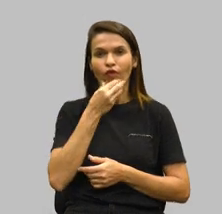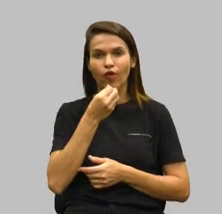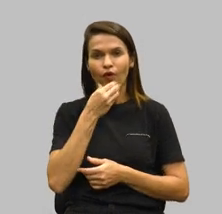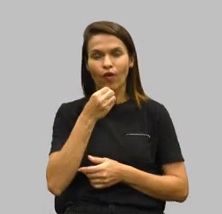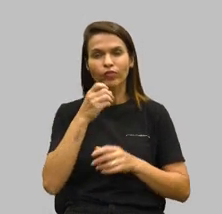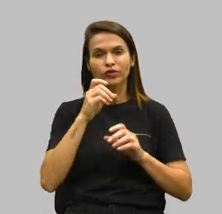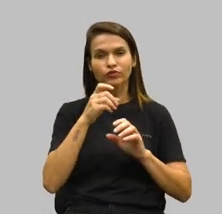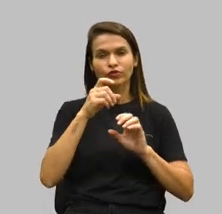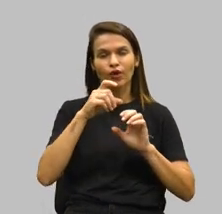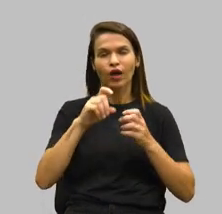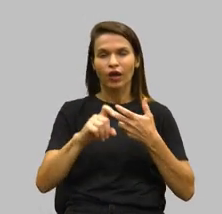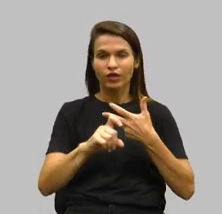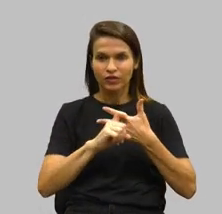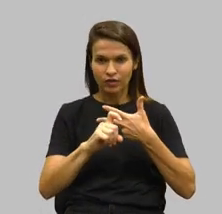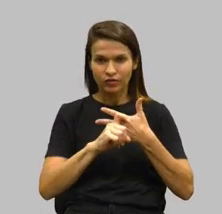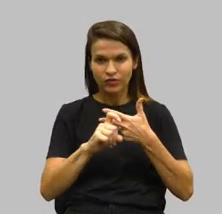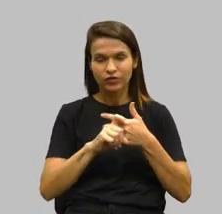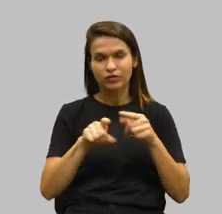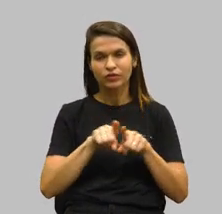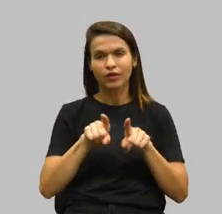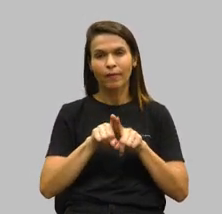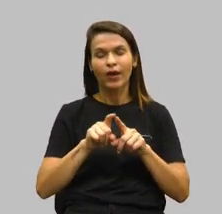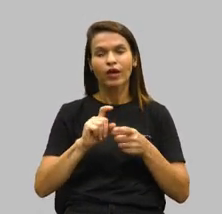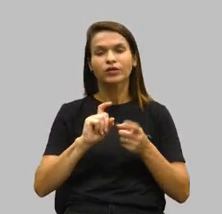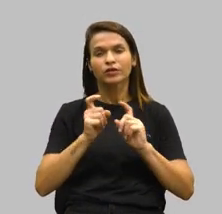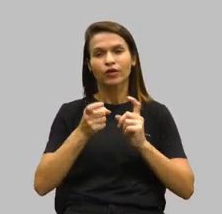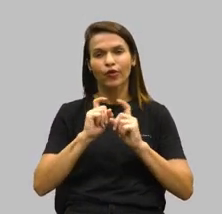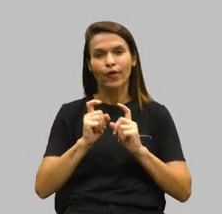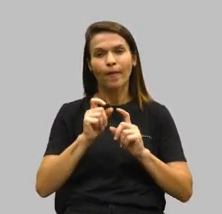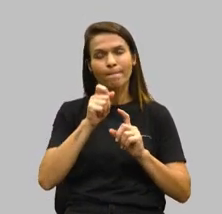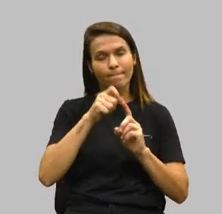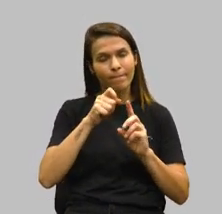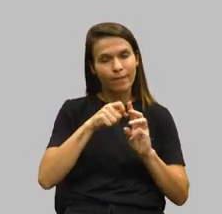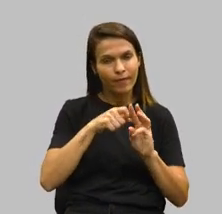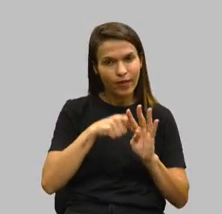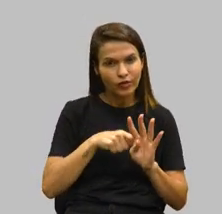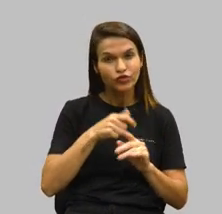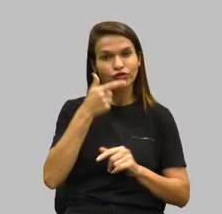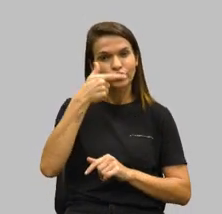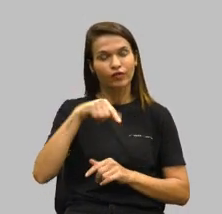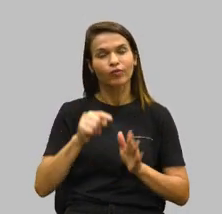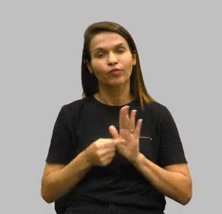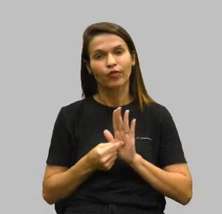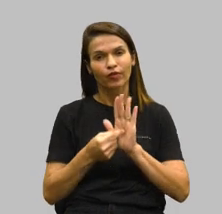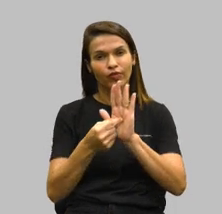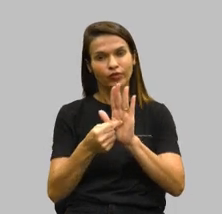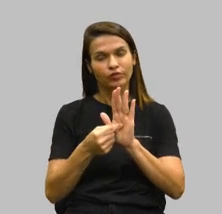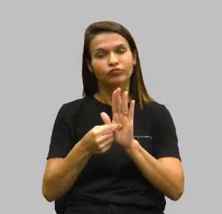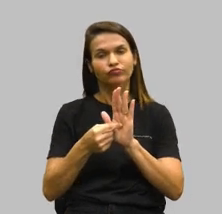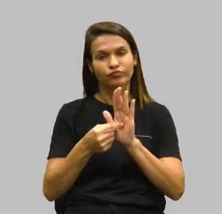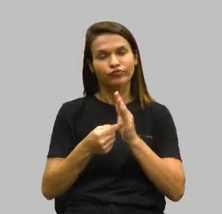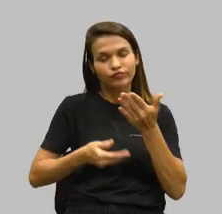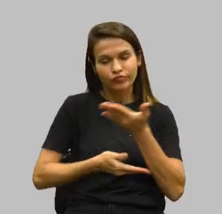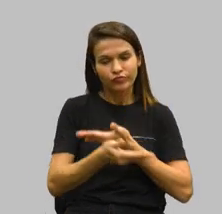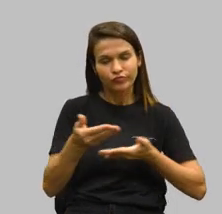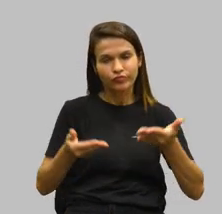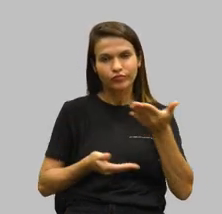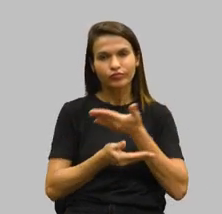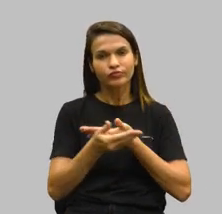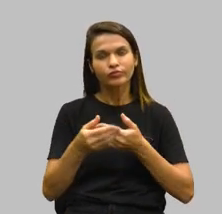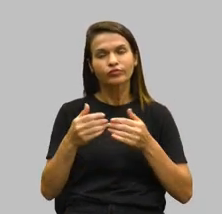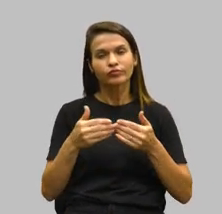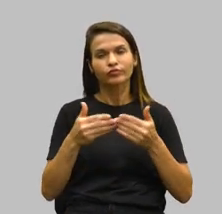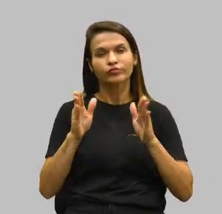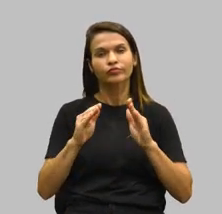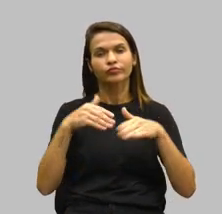convidadas que se reúnem mensalmente mais uma vez aqui nós estamos mostrando a intersetorialidade aberta com diálogo para